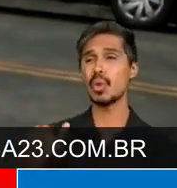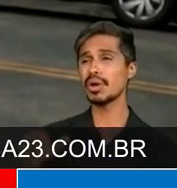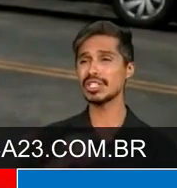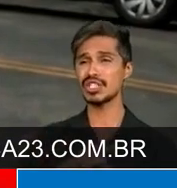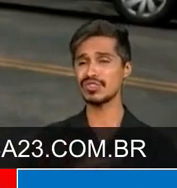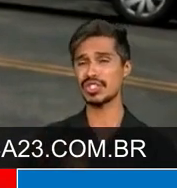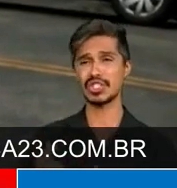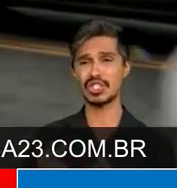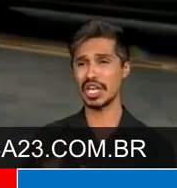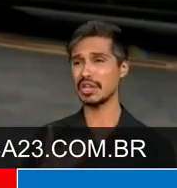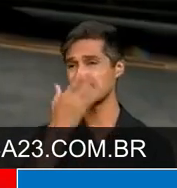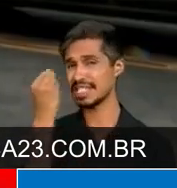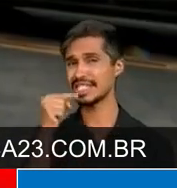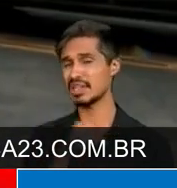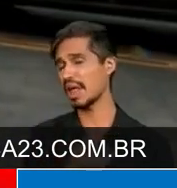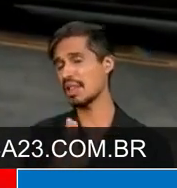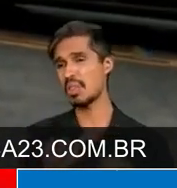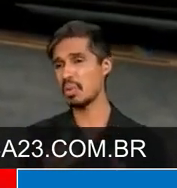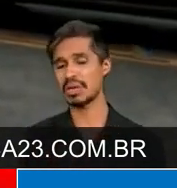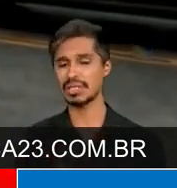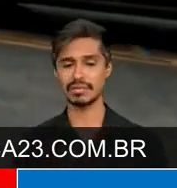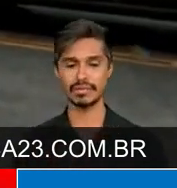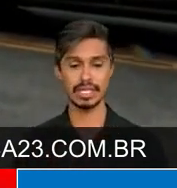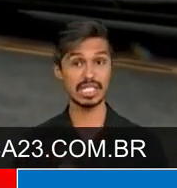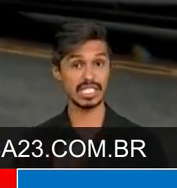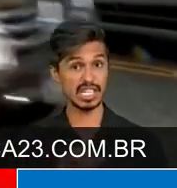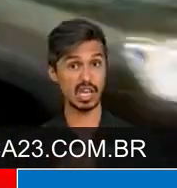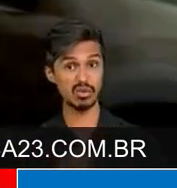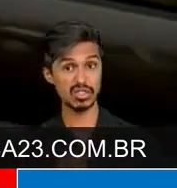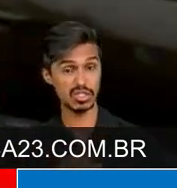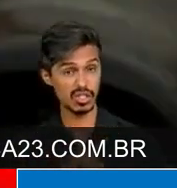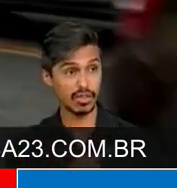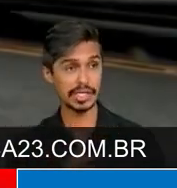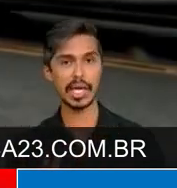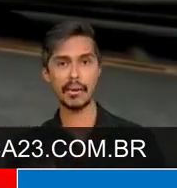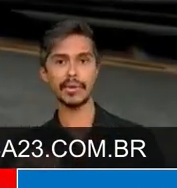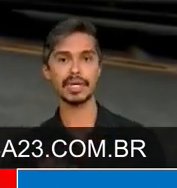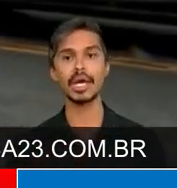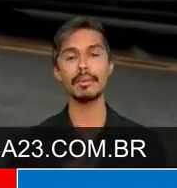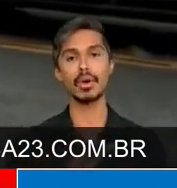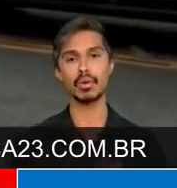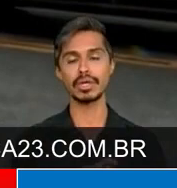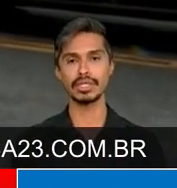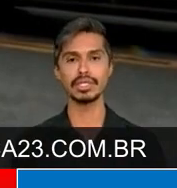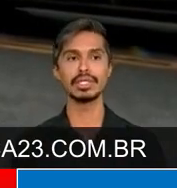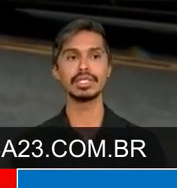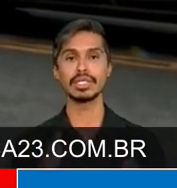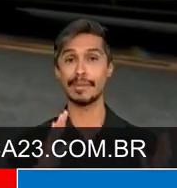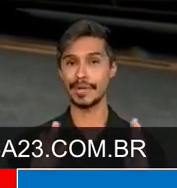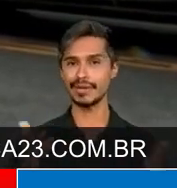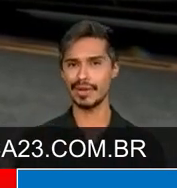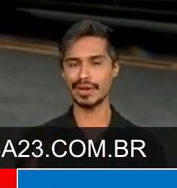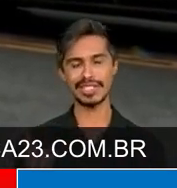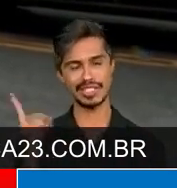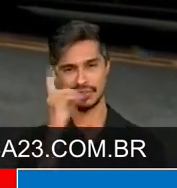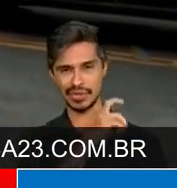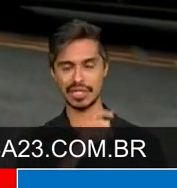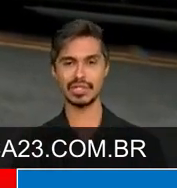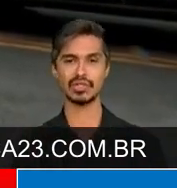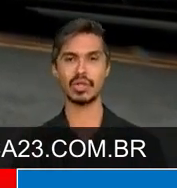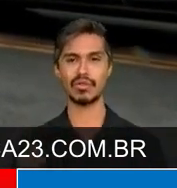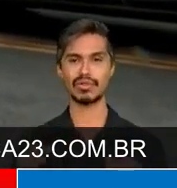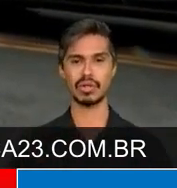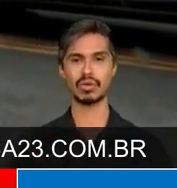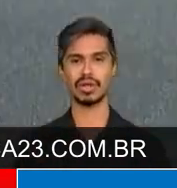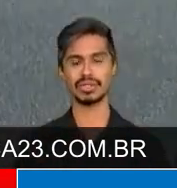não tenho dinheiro esquecido. Mas se eu soubesse que eu tinha algum dinheirinho, a primeira coisa que eu ia fazer é ir atrás, ainda mais nessas épocas que tá difícil, né? Chegando o fim do